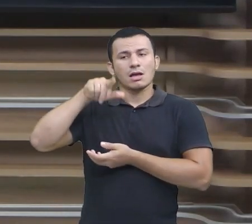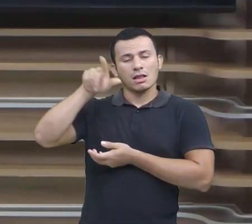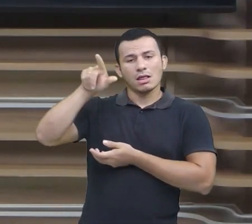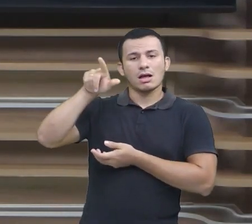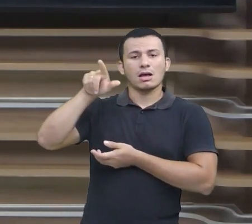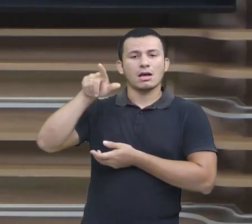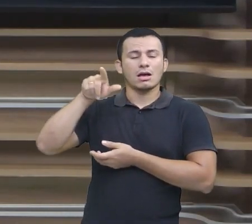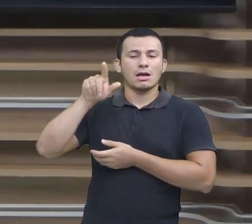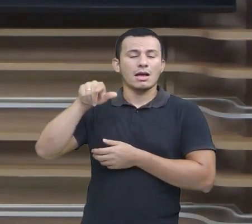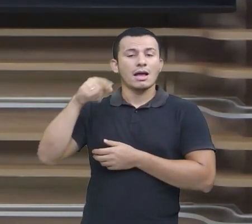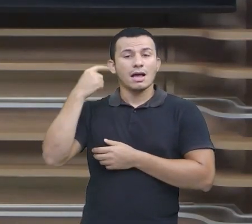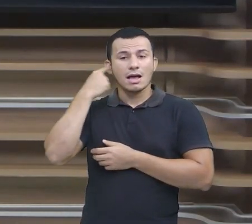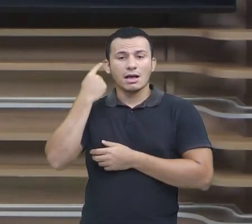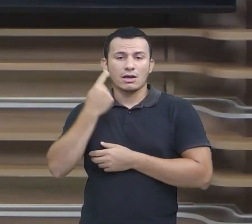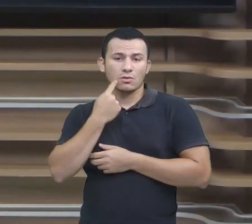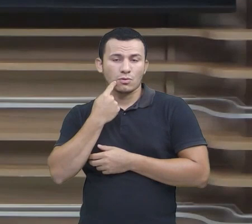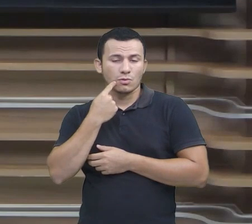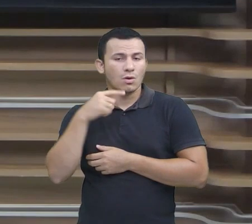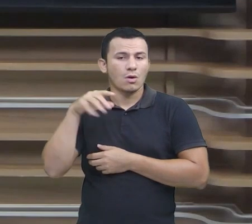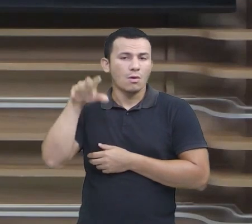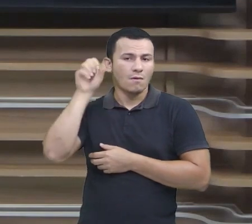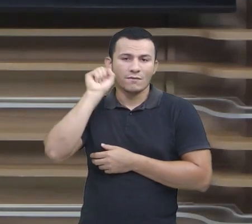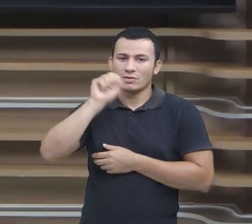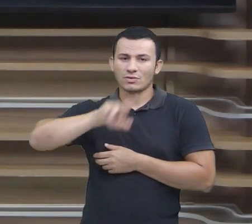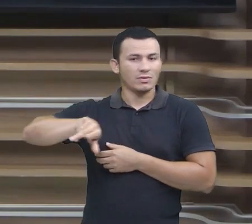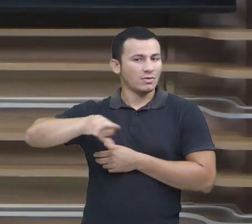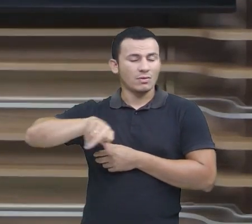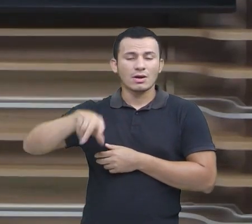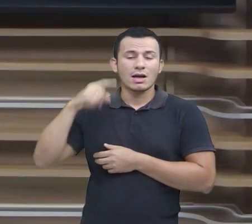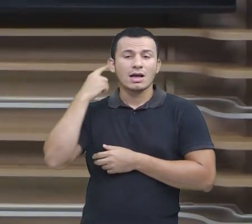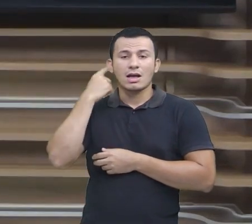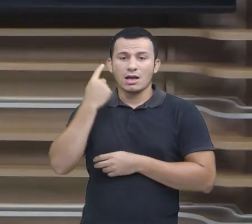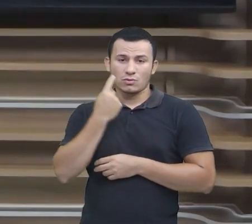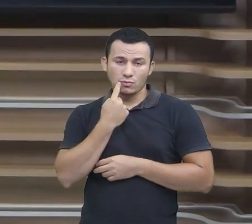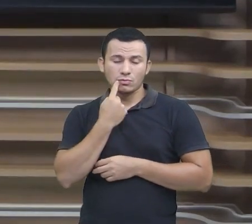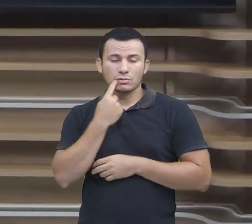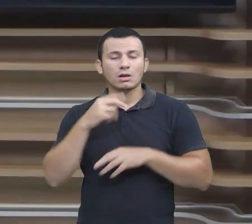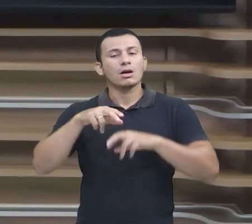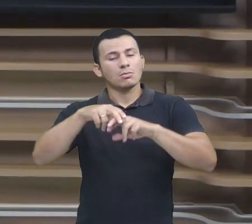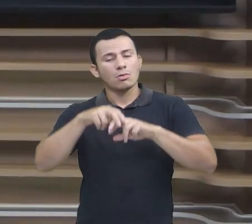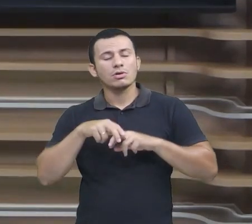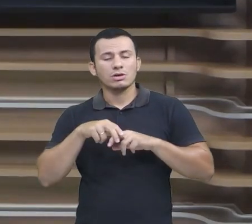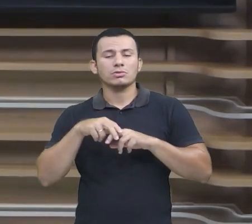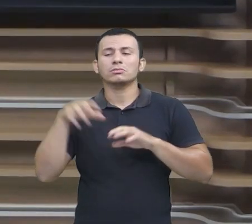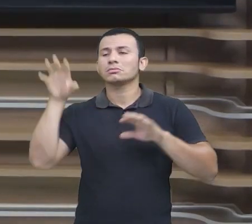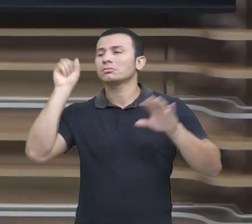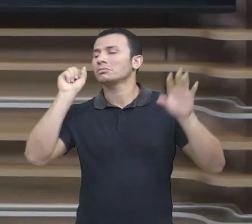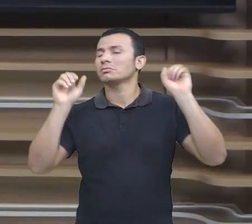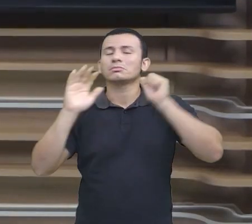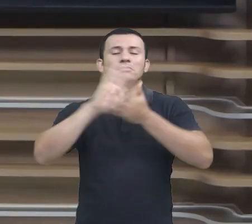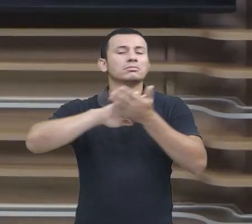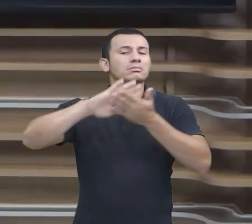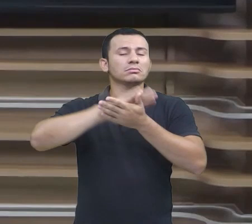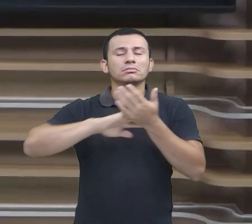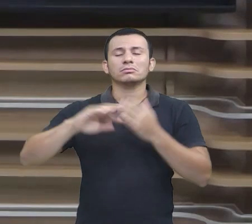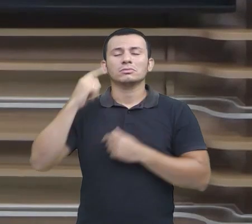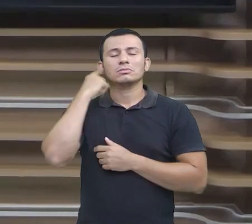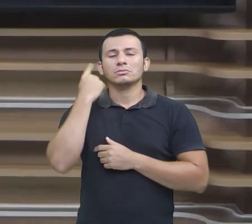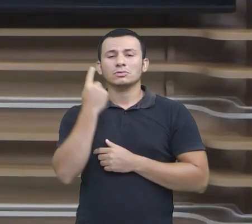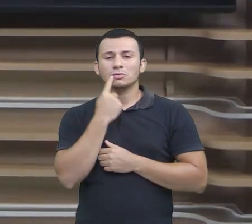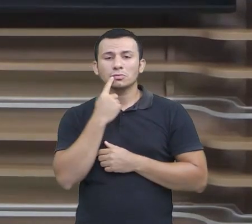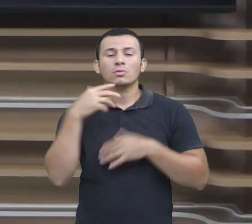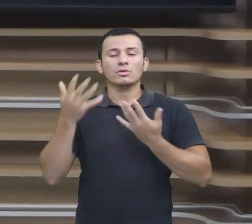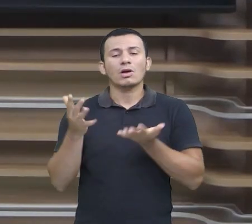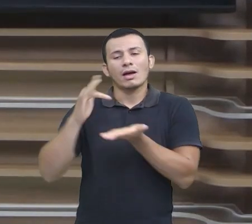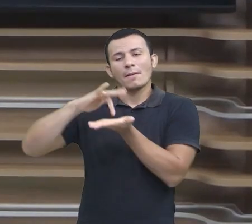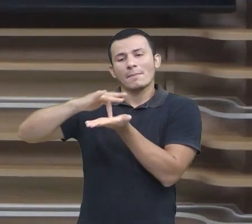Vocês perceberam que ela não conseguia escutar? Como ela não conseguia escutar, ela gostava muito de como a